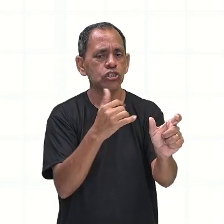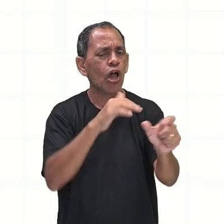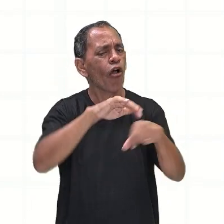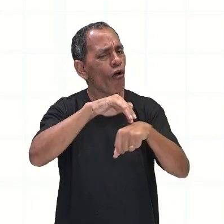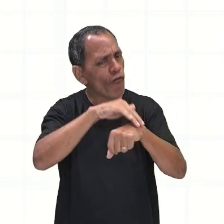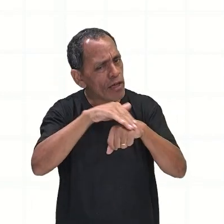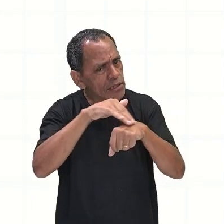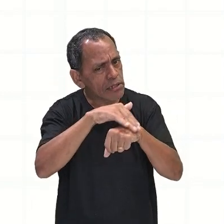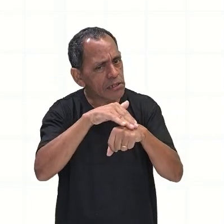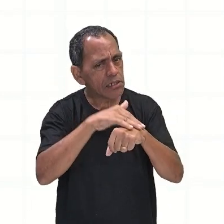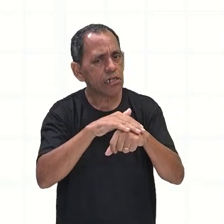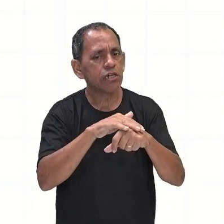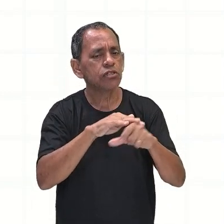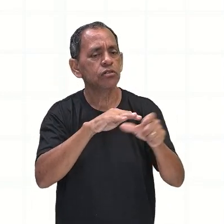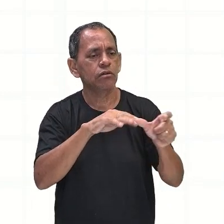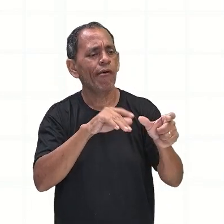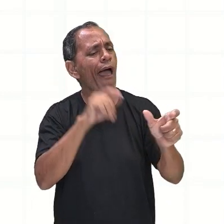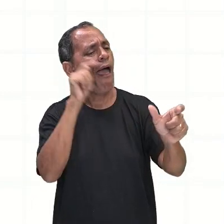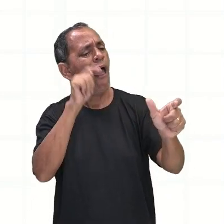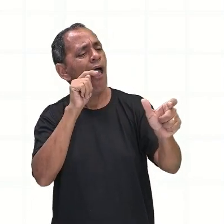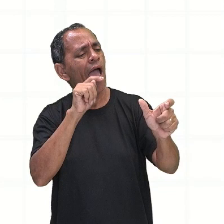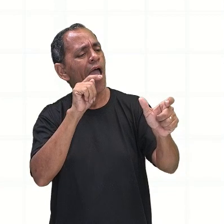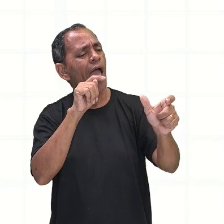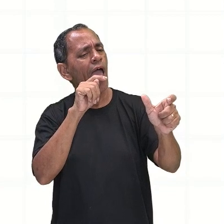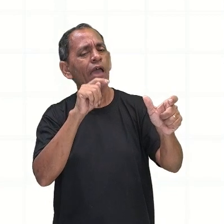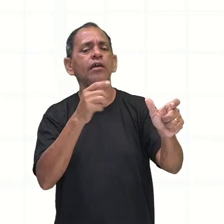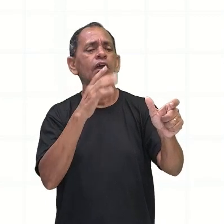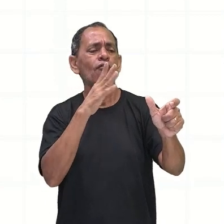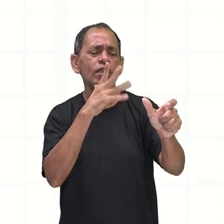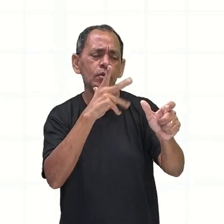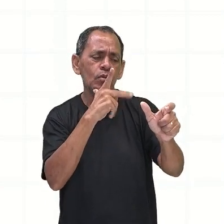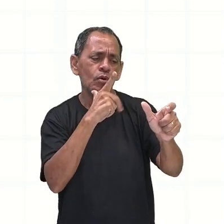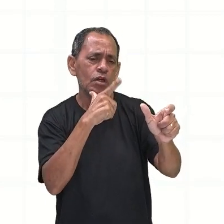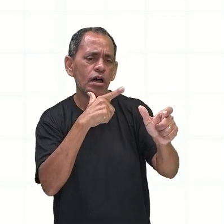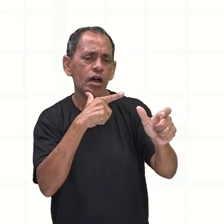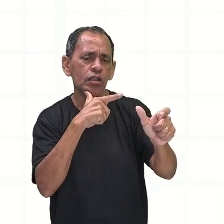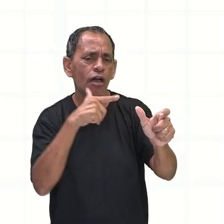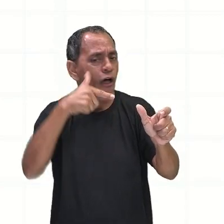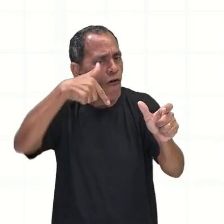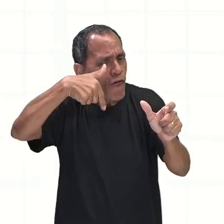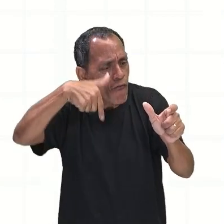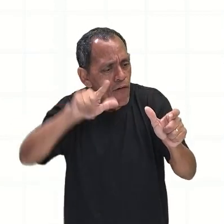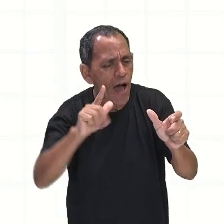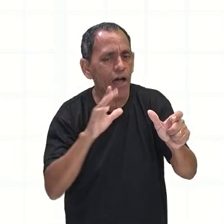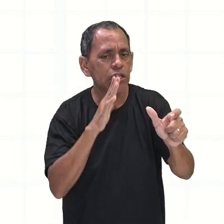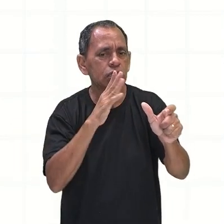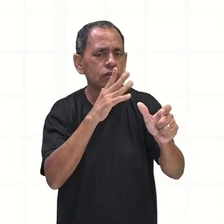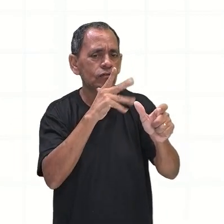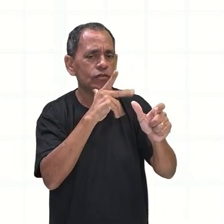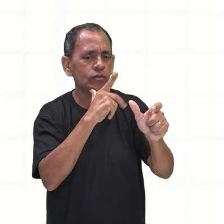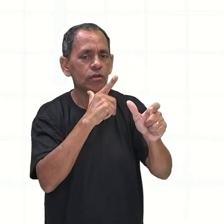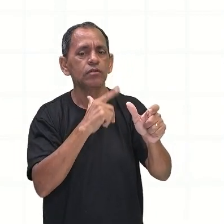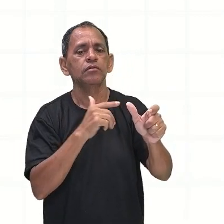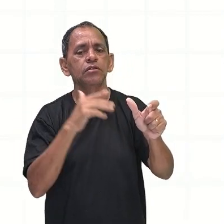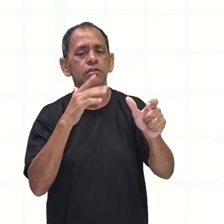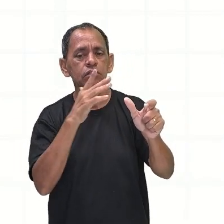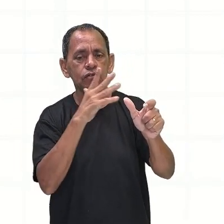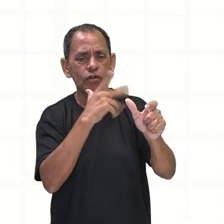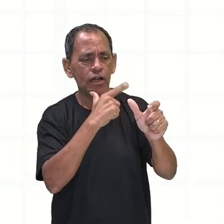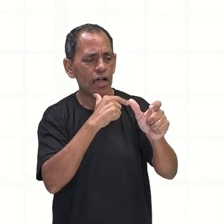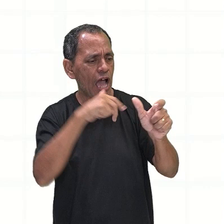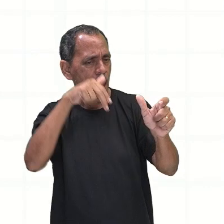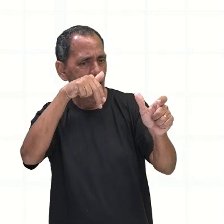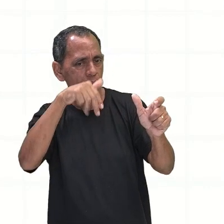com a Maria. Vá devagar, Maria, a rua está muito perigosa. Aí temos uma observação